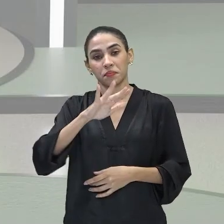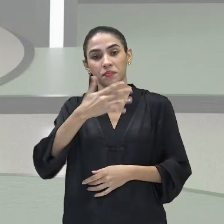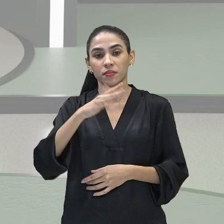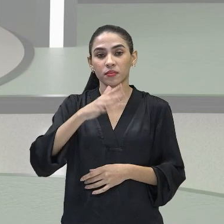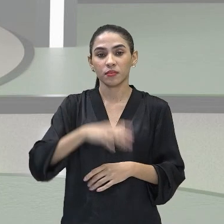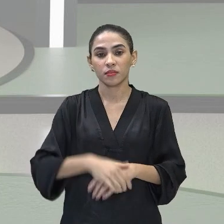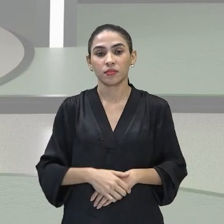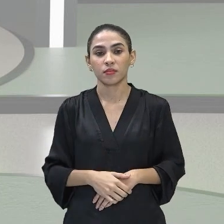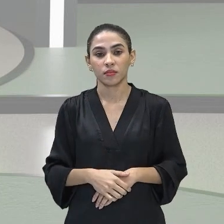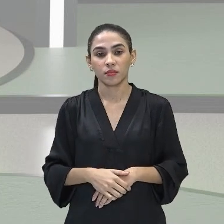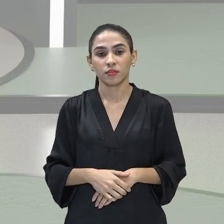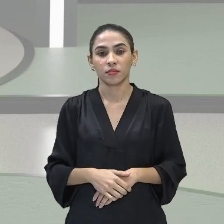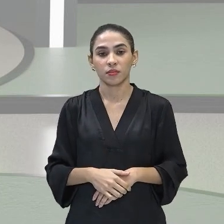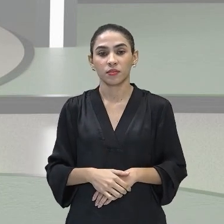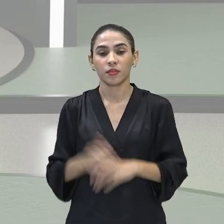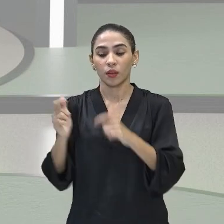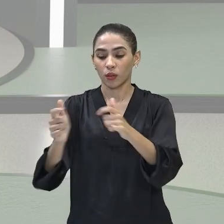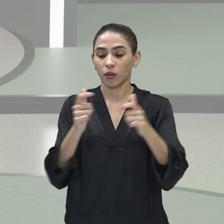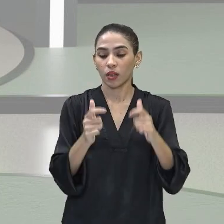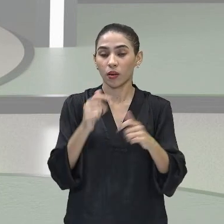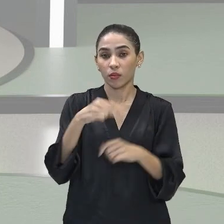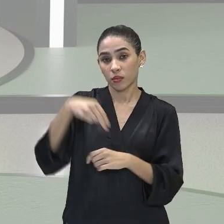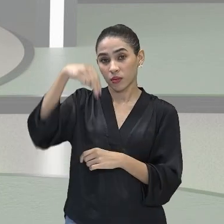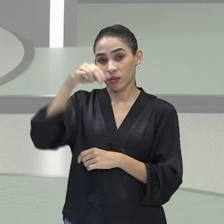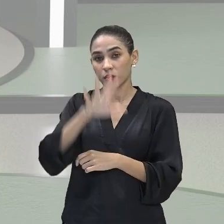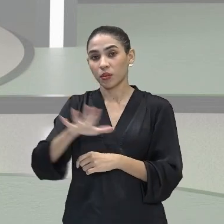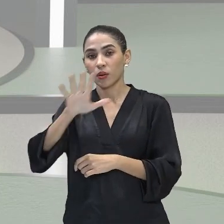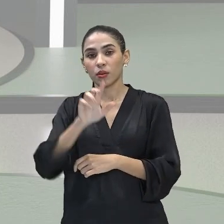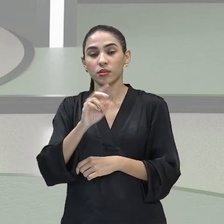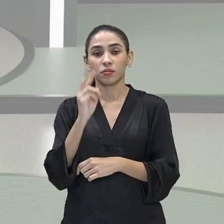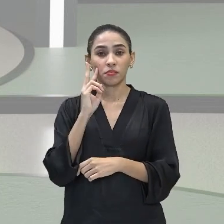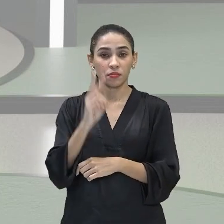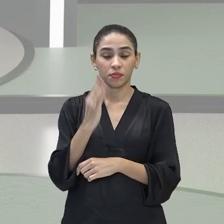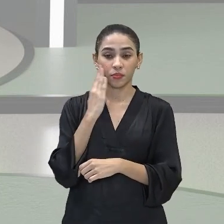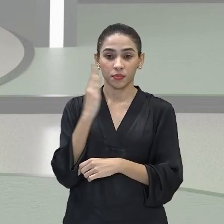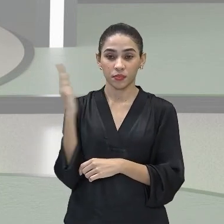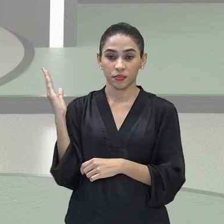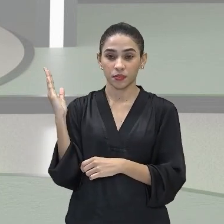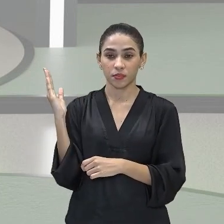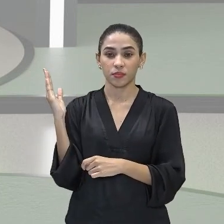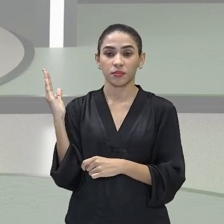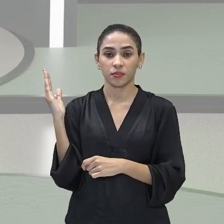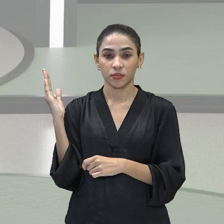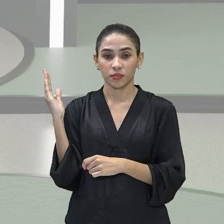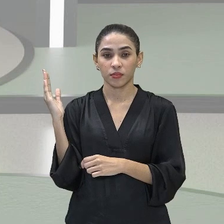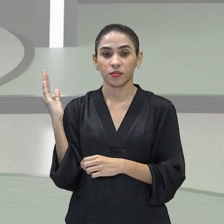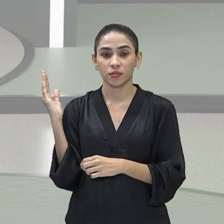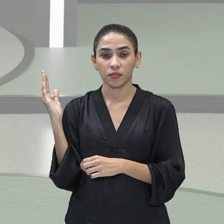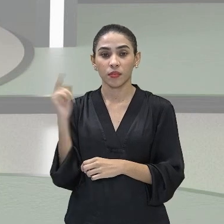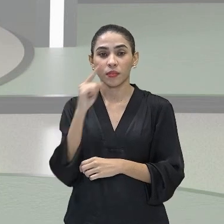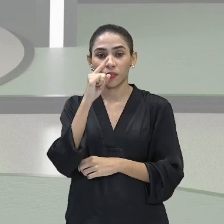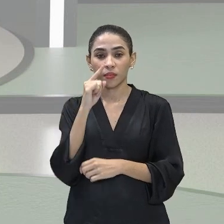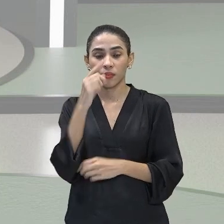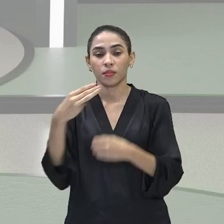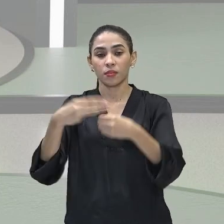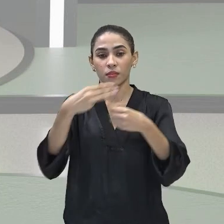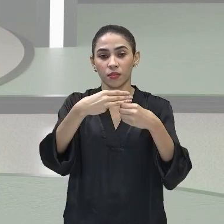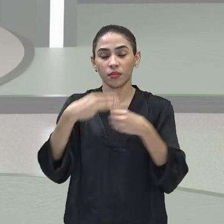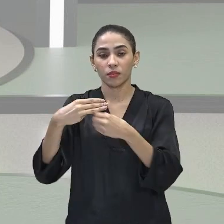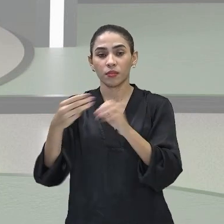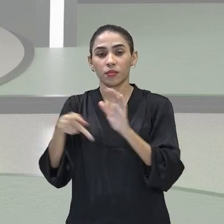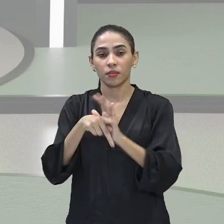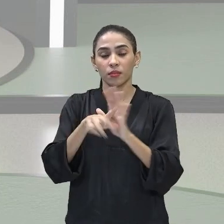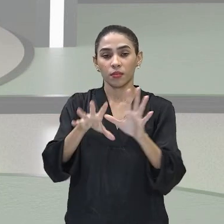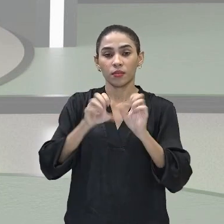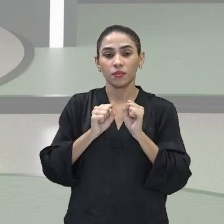ela está nos locais ali da região norte, né? Você pode observar aí, olha, no mapa de risco por município de infecção